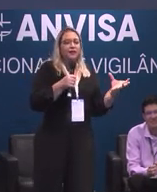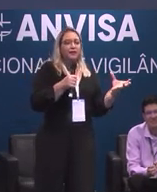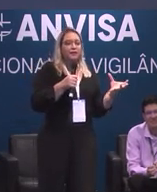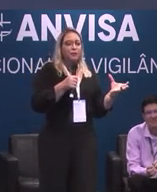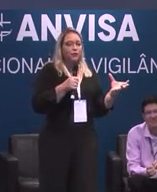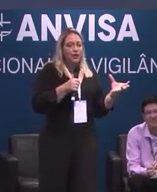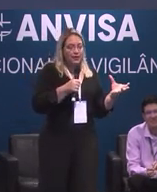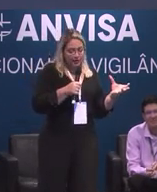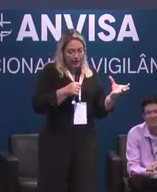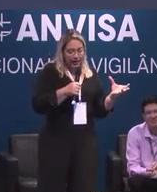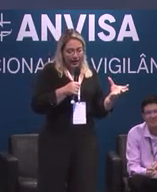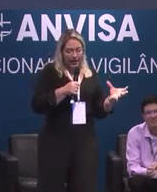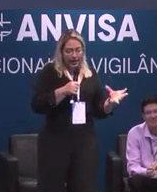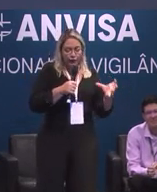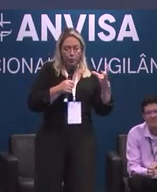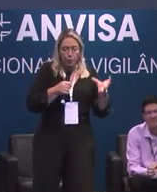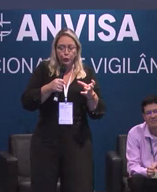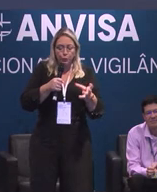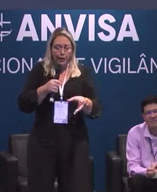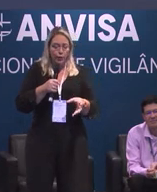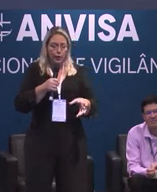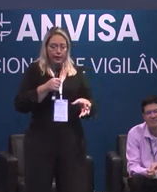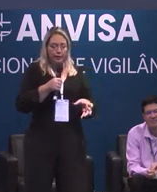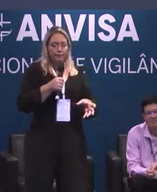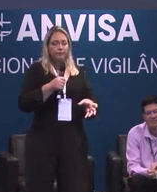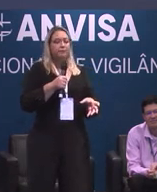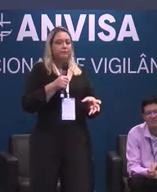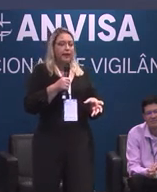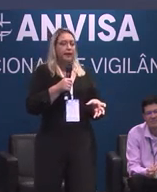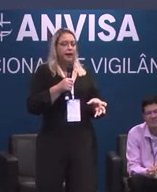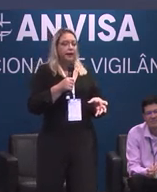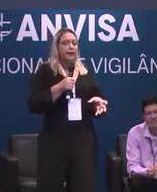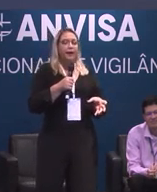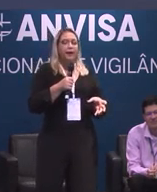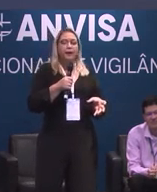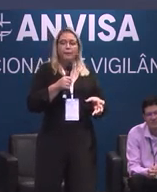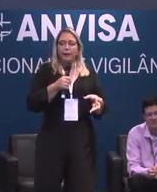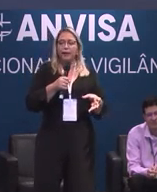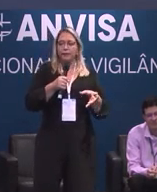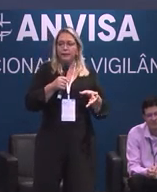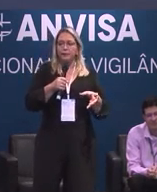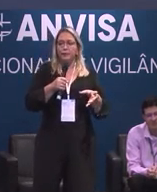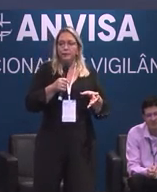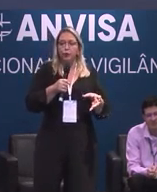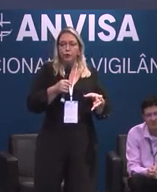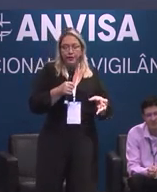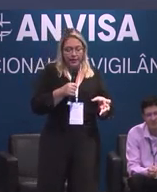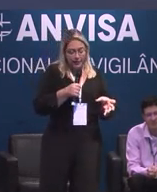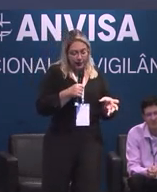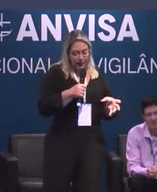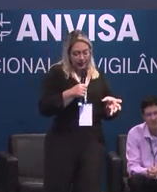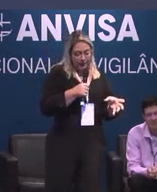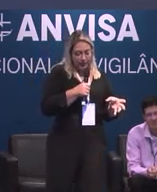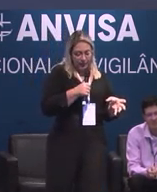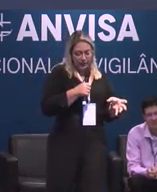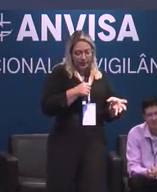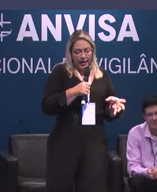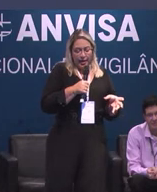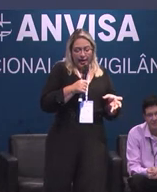da modificação da lei, ela foi muito bem acolhida, né, por vocês,